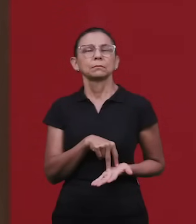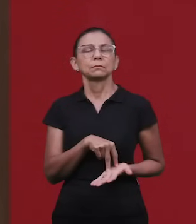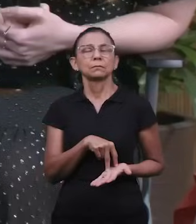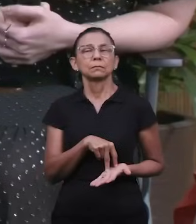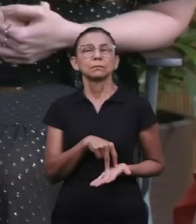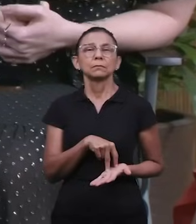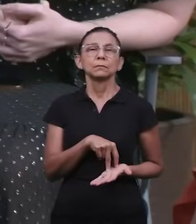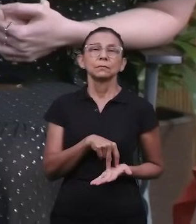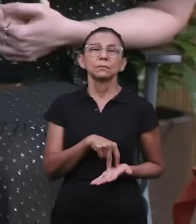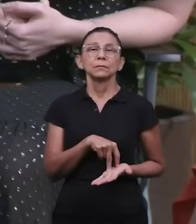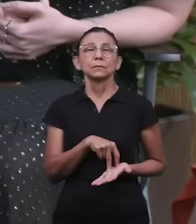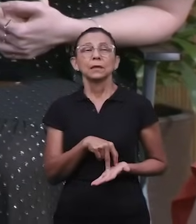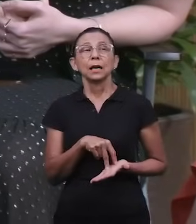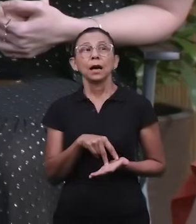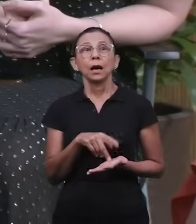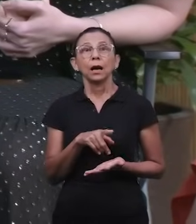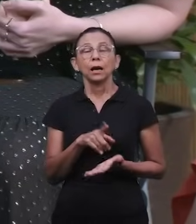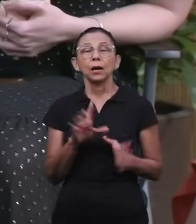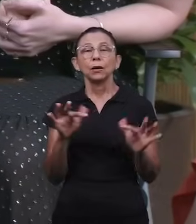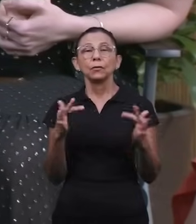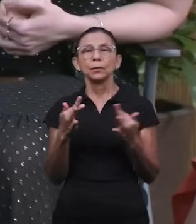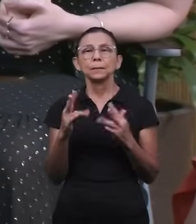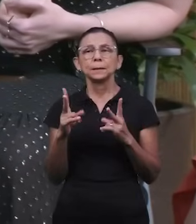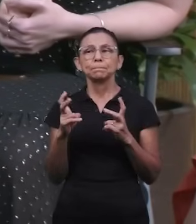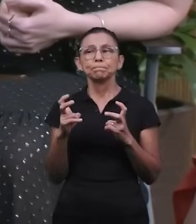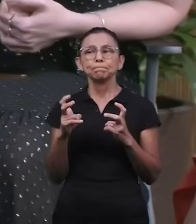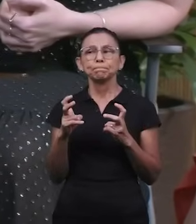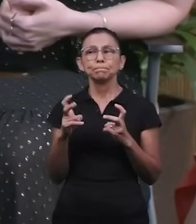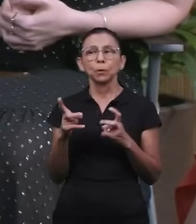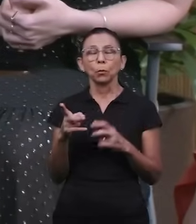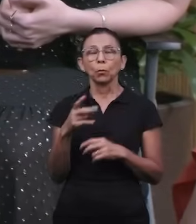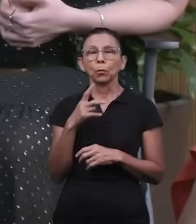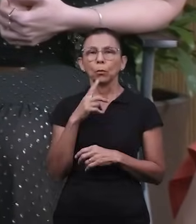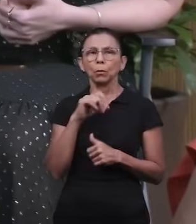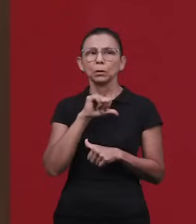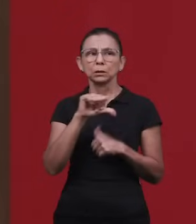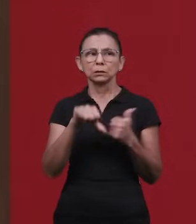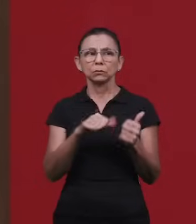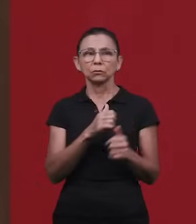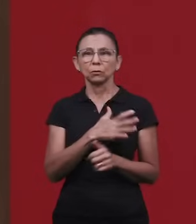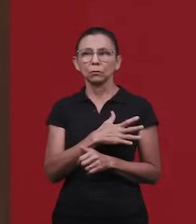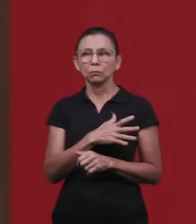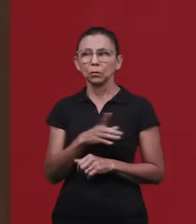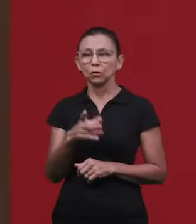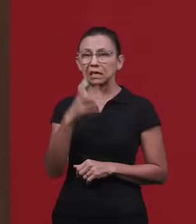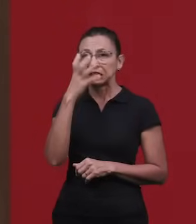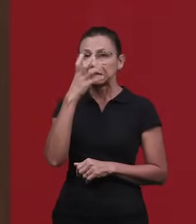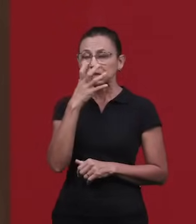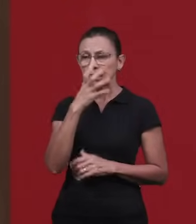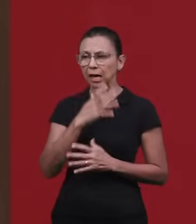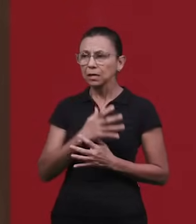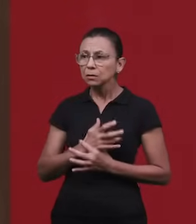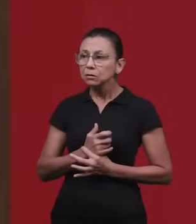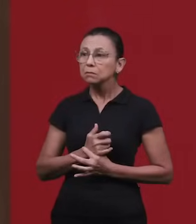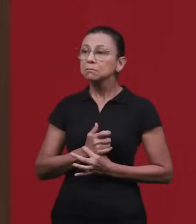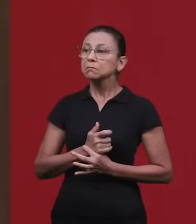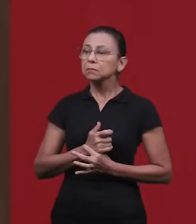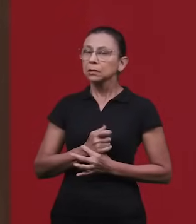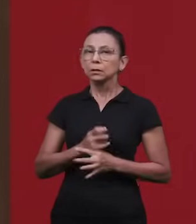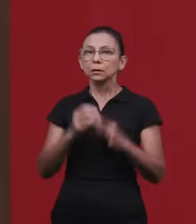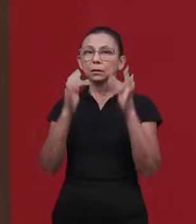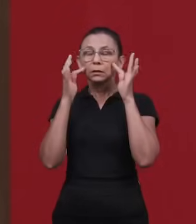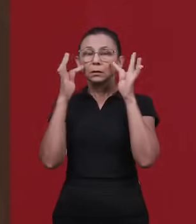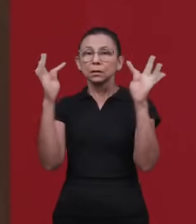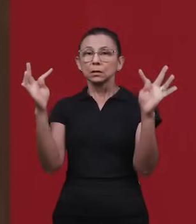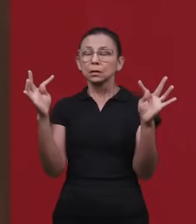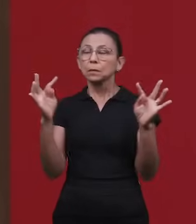primeira abordagem. Aí quando a família percebe que o negócio é sério mesmo, aí, e que ele realmente mudou de